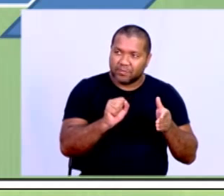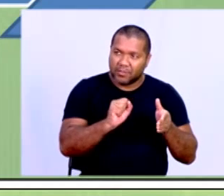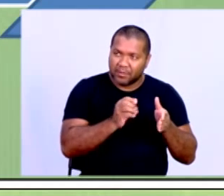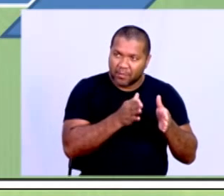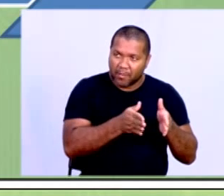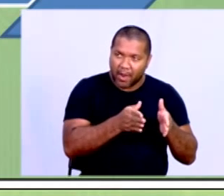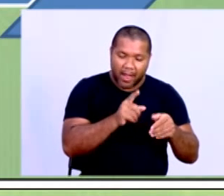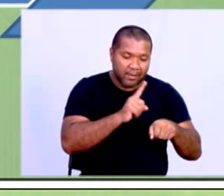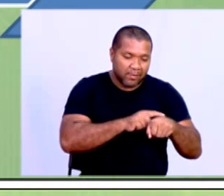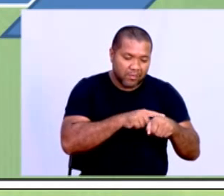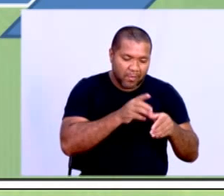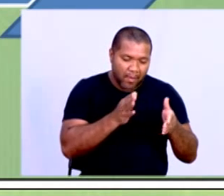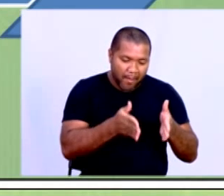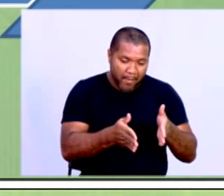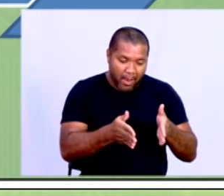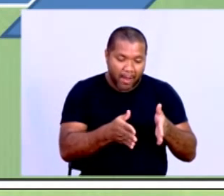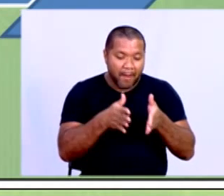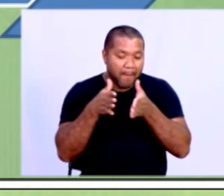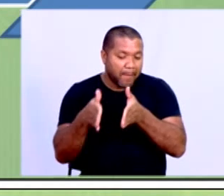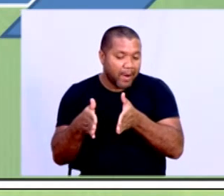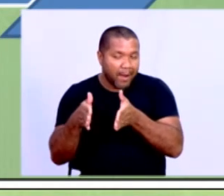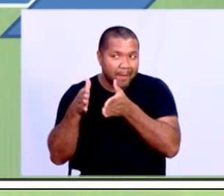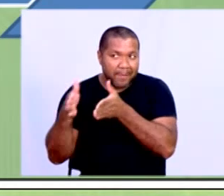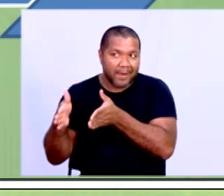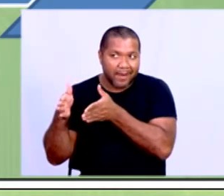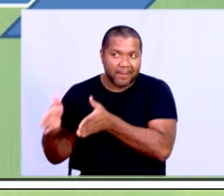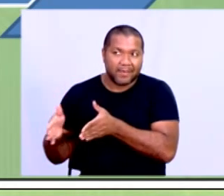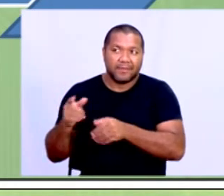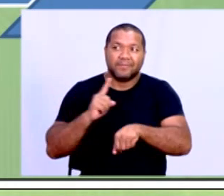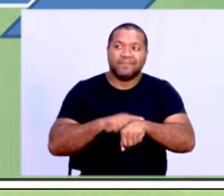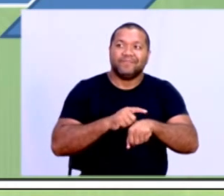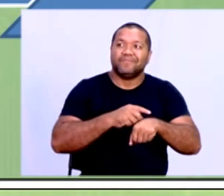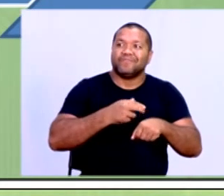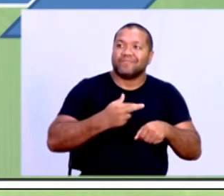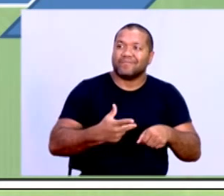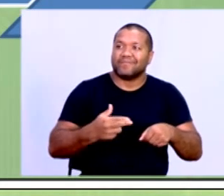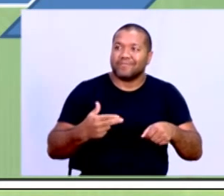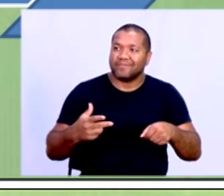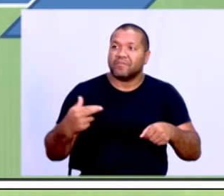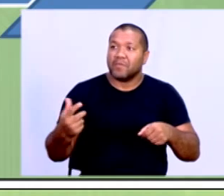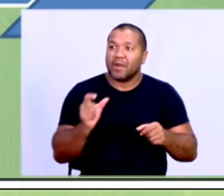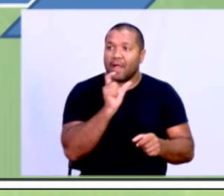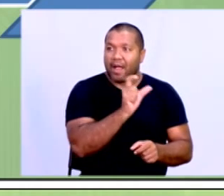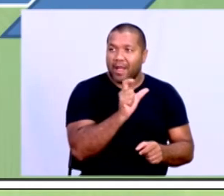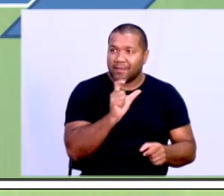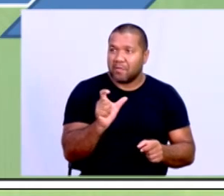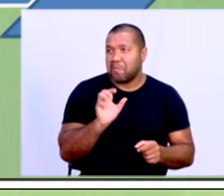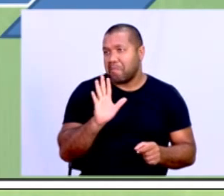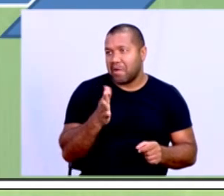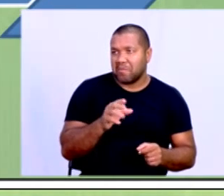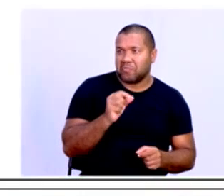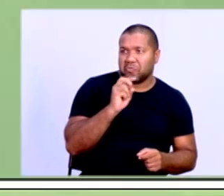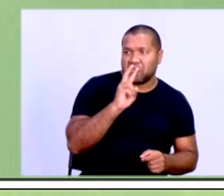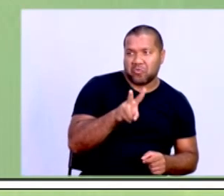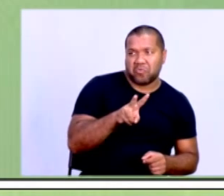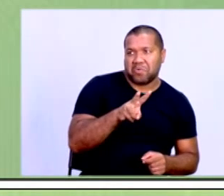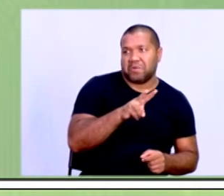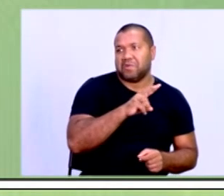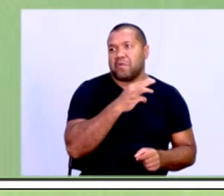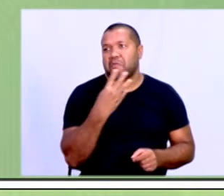exige um tempo fixo. E cada sprint desse tem de 2 a 4 semanas para serem realizados.